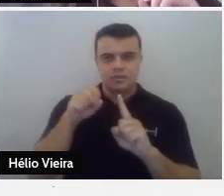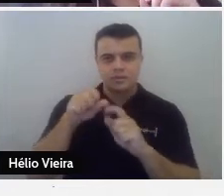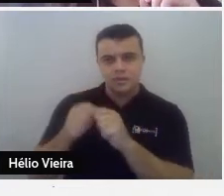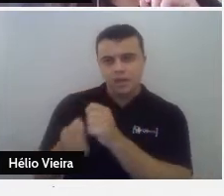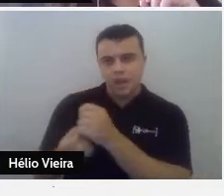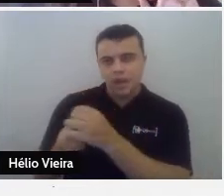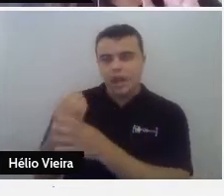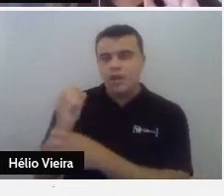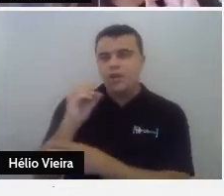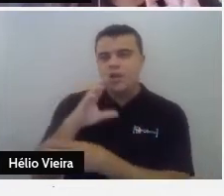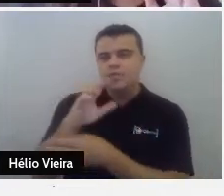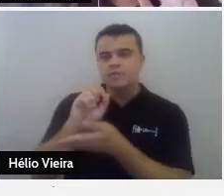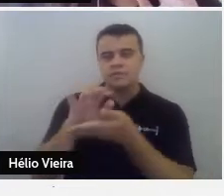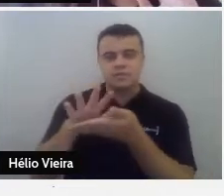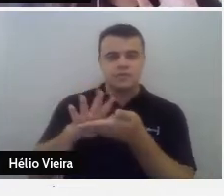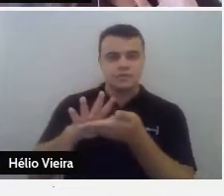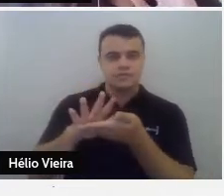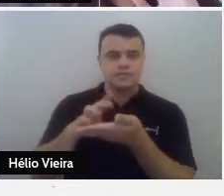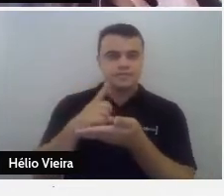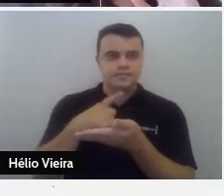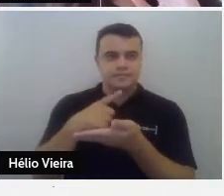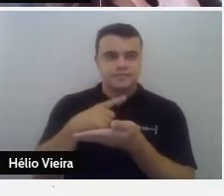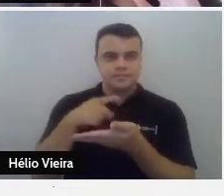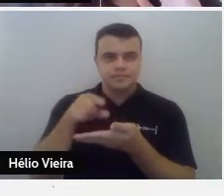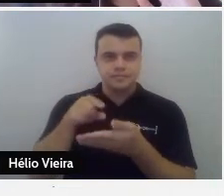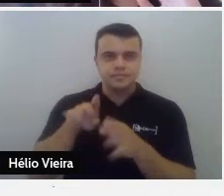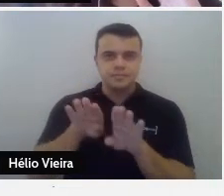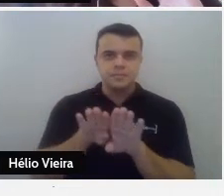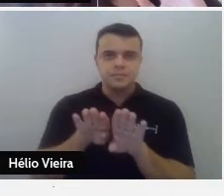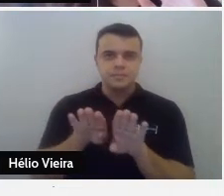novas atividades. E aqui